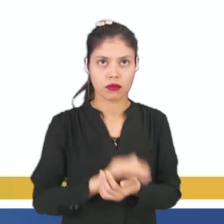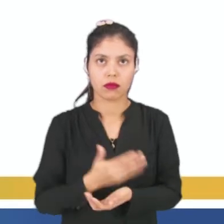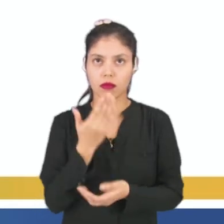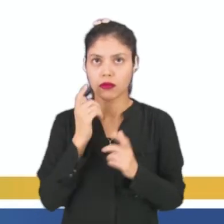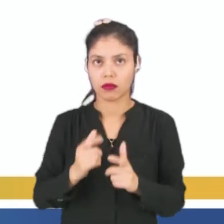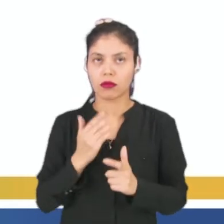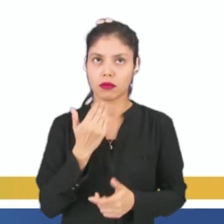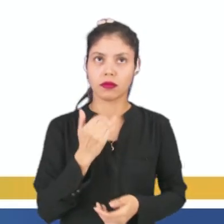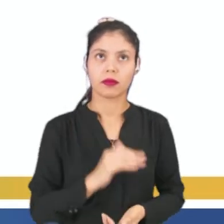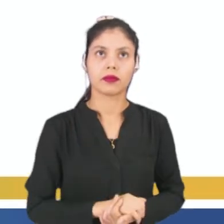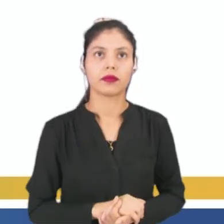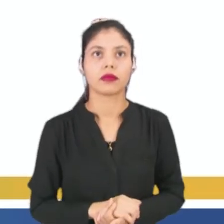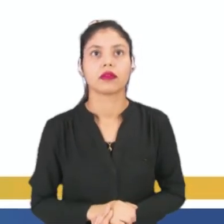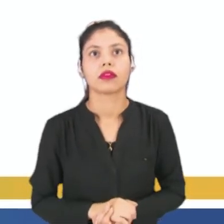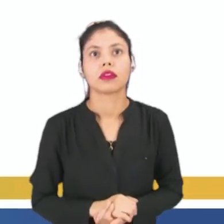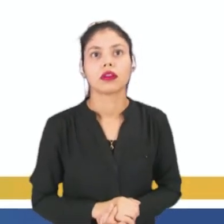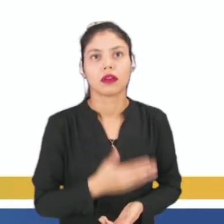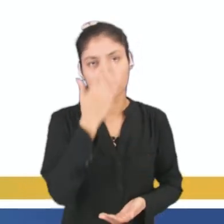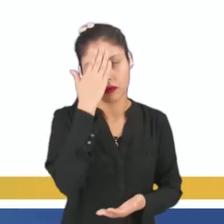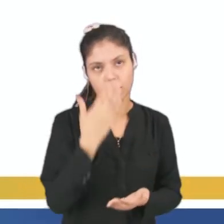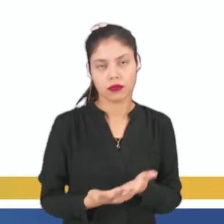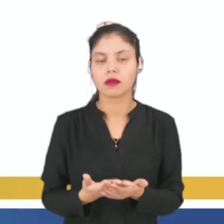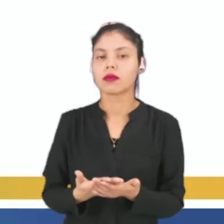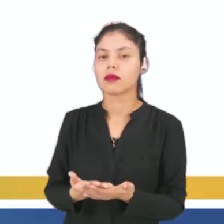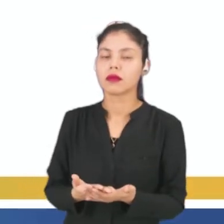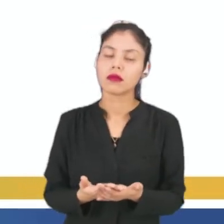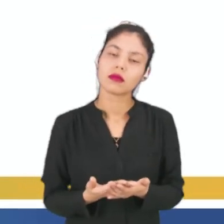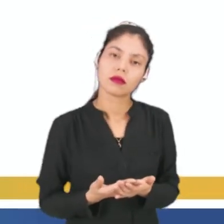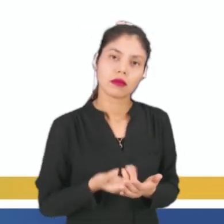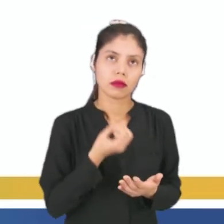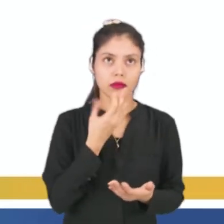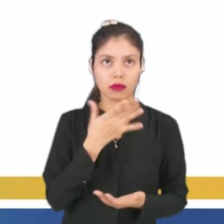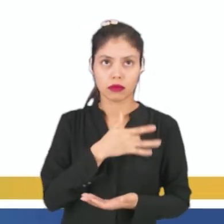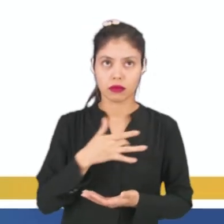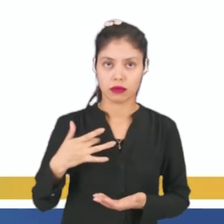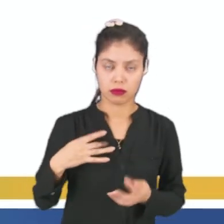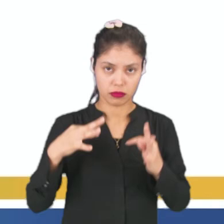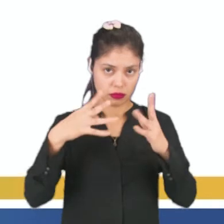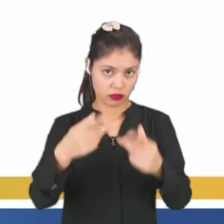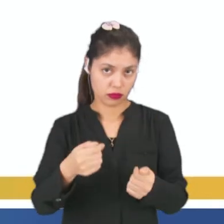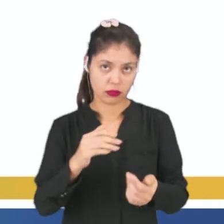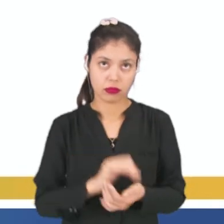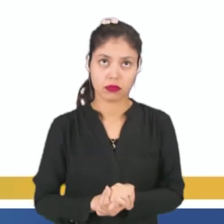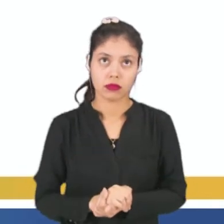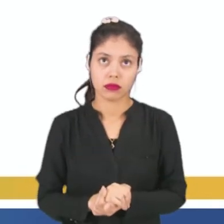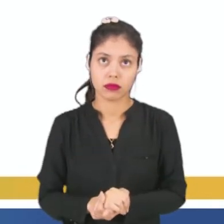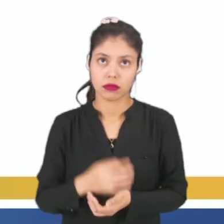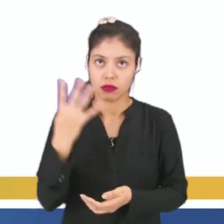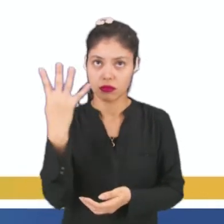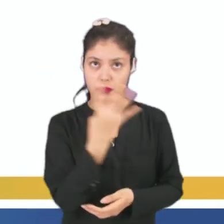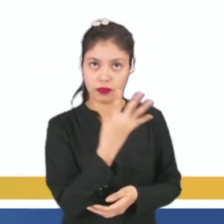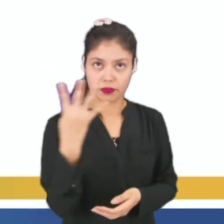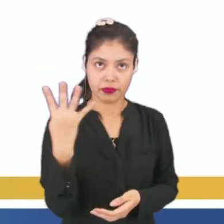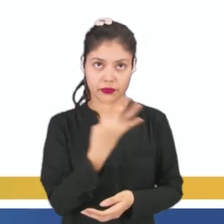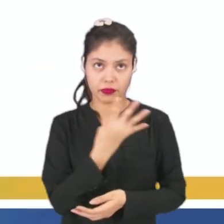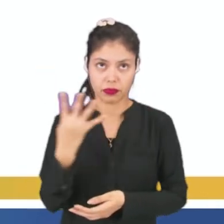né? E aqui para Hipócrates ele acreditava que a boa saúde era o equilíbrio entre esses 4